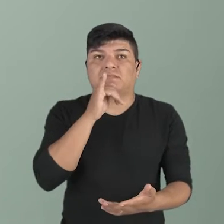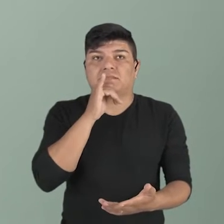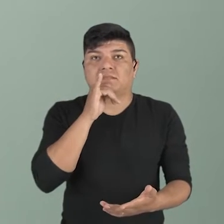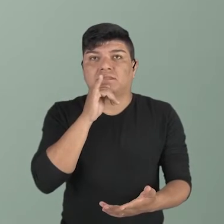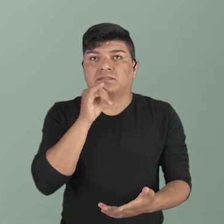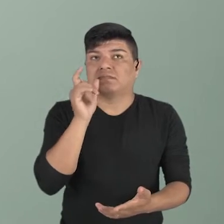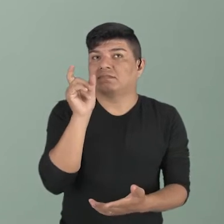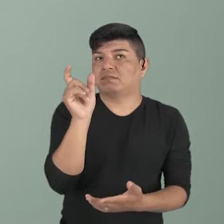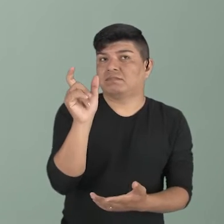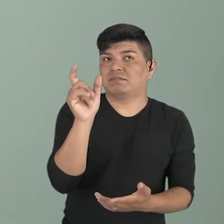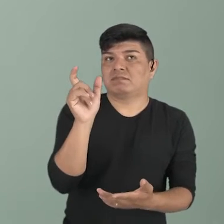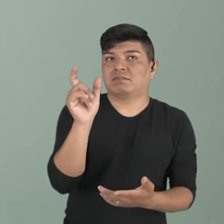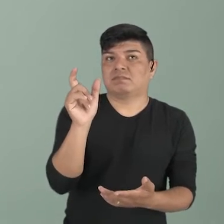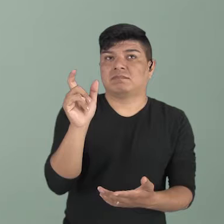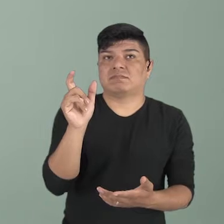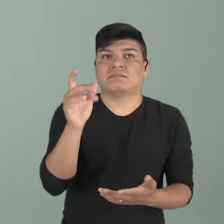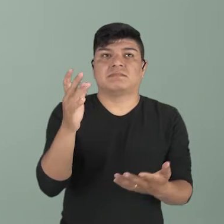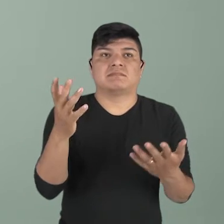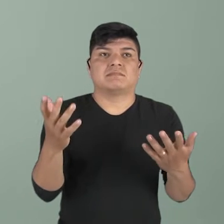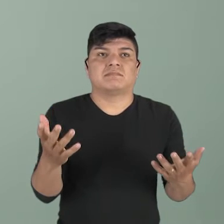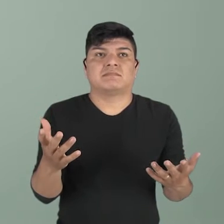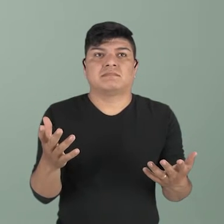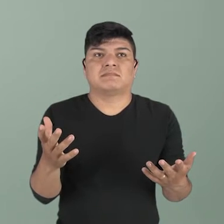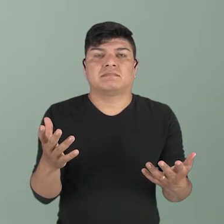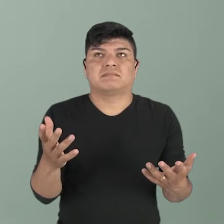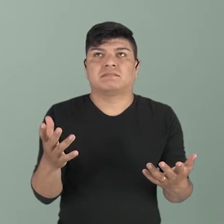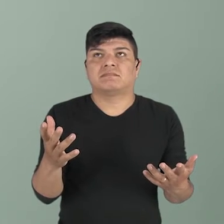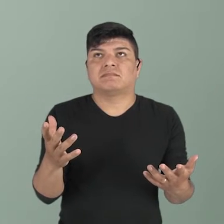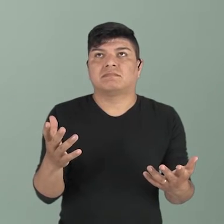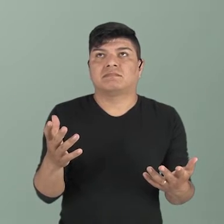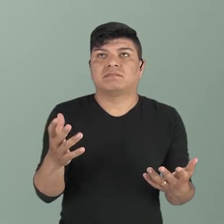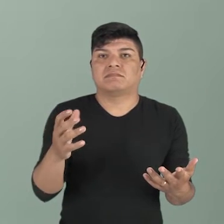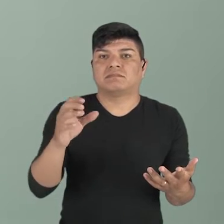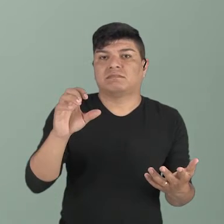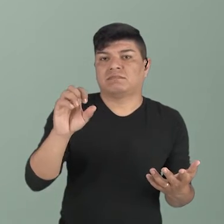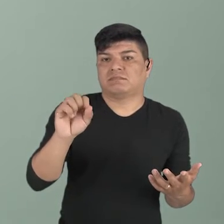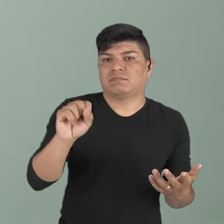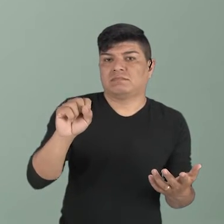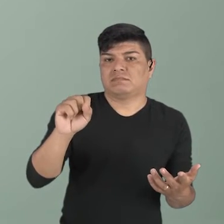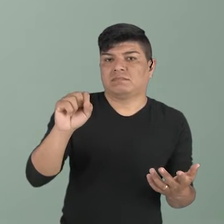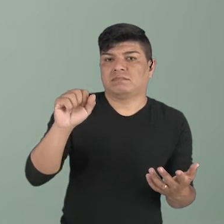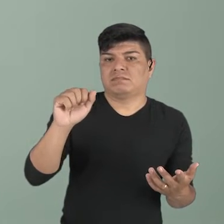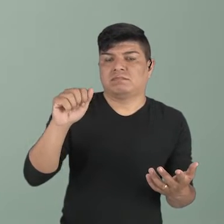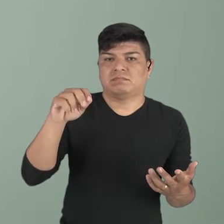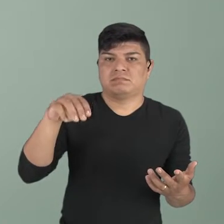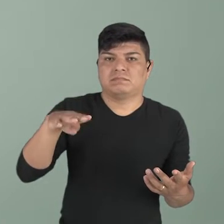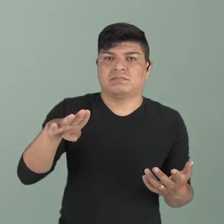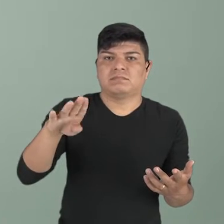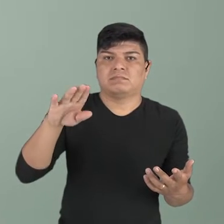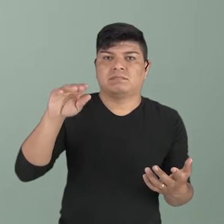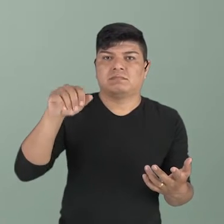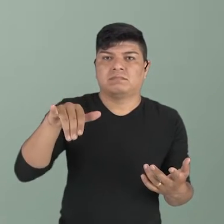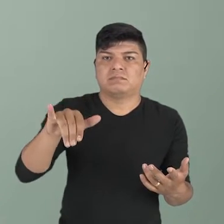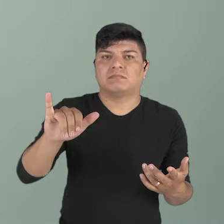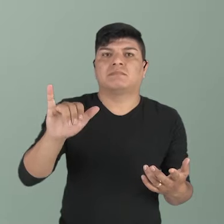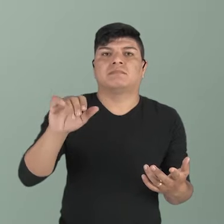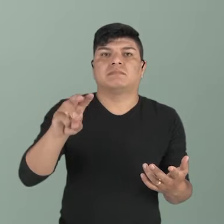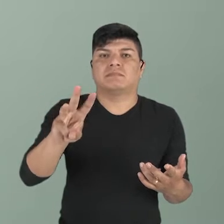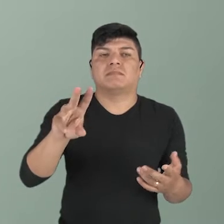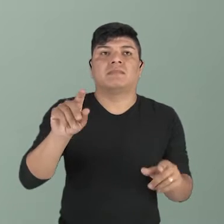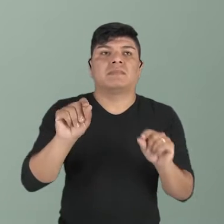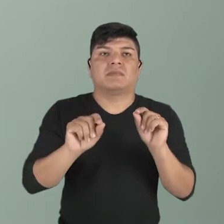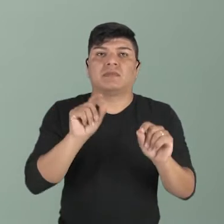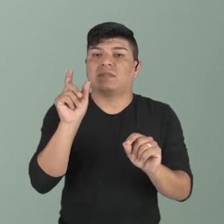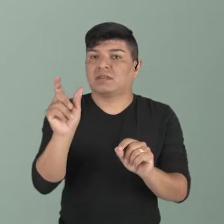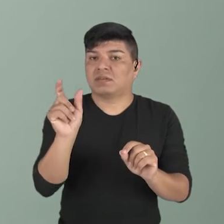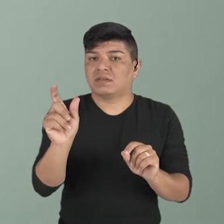hot dog, a palavra Sunday, são palavras que estão presentes no dia a dia, são